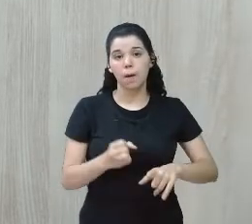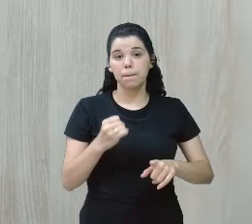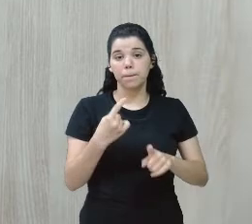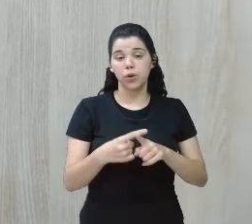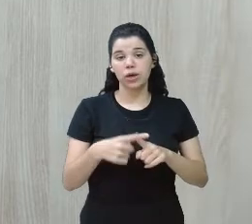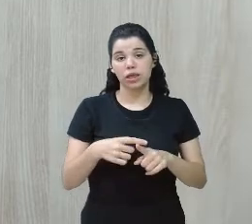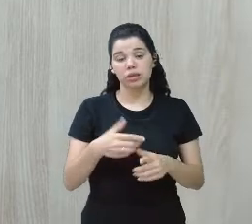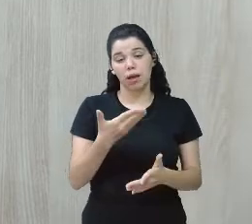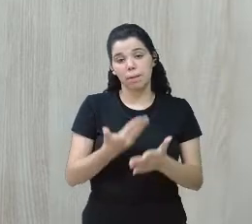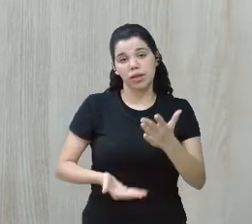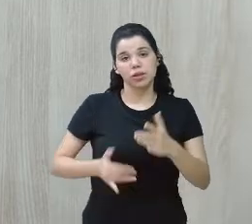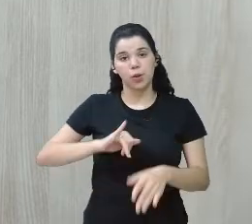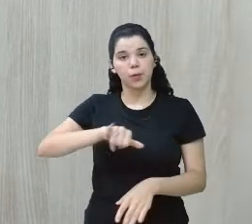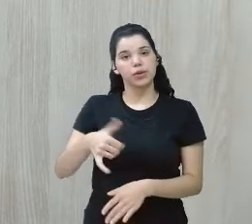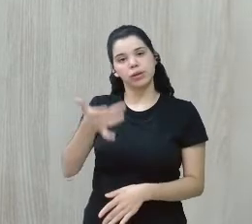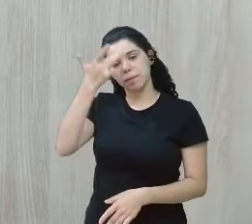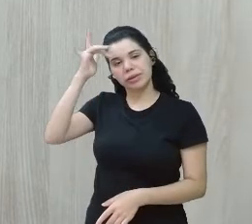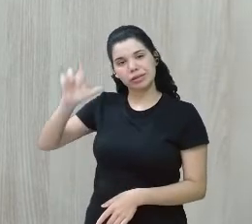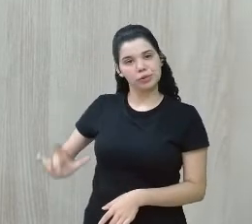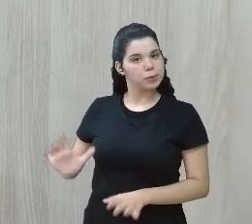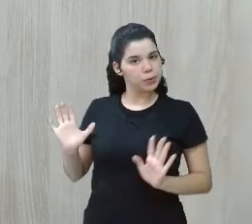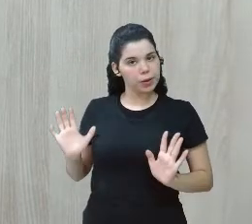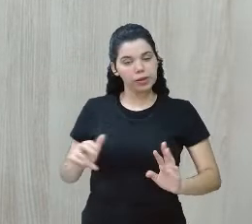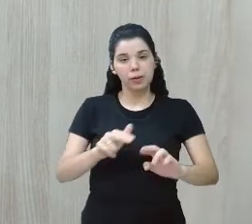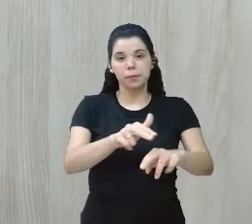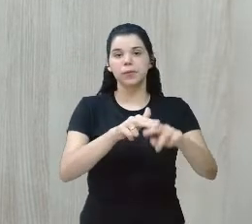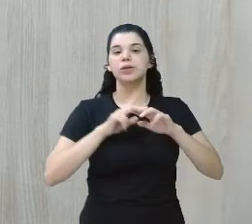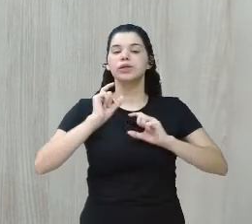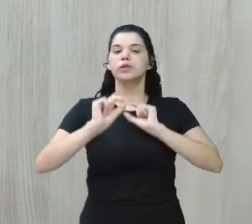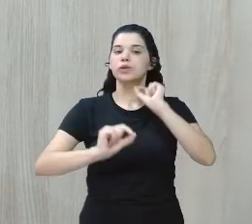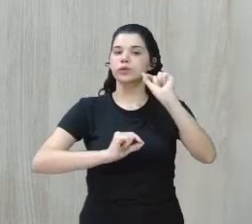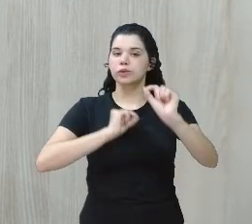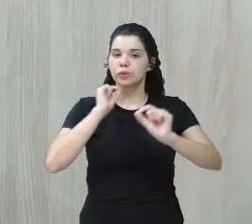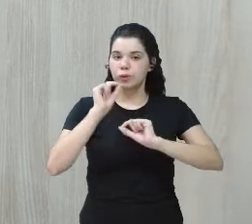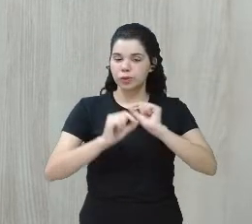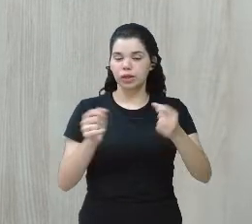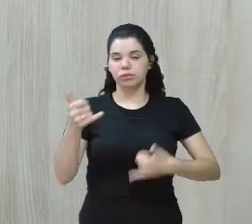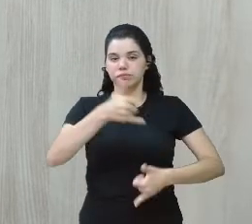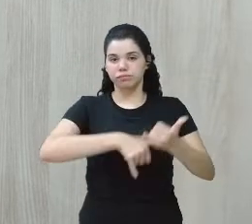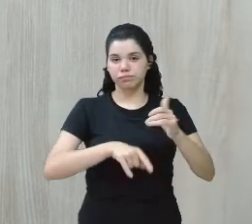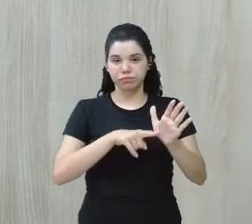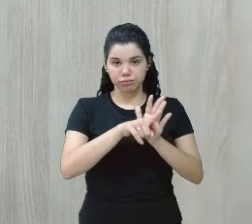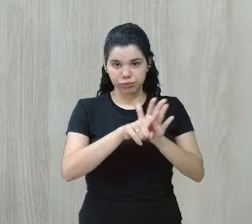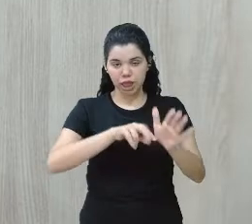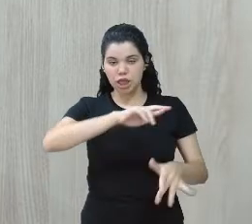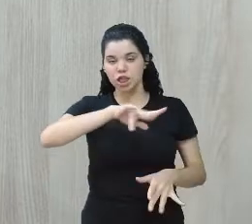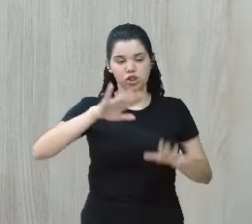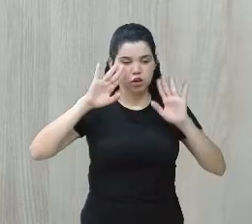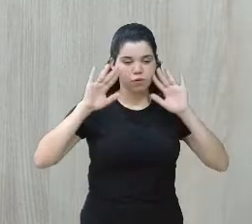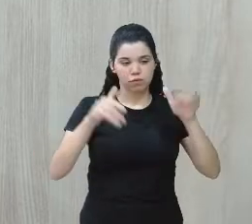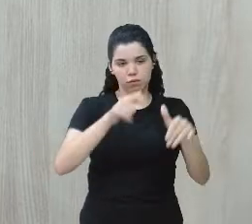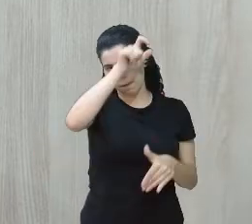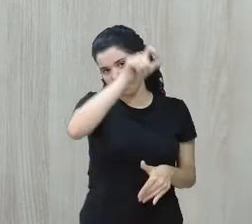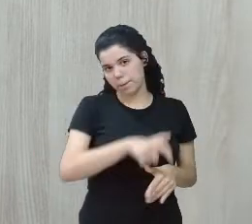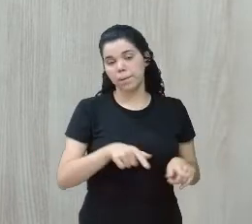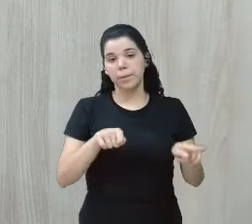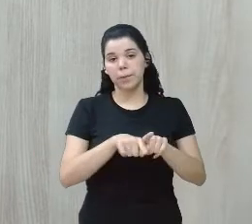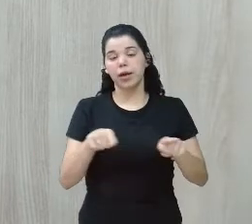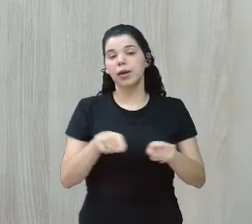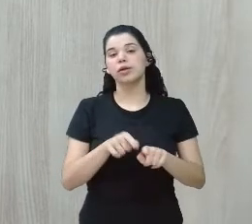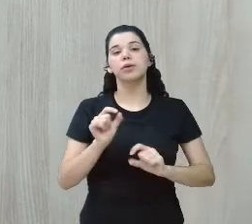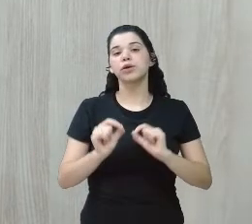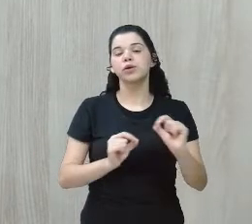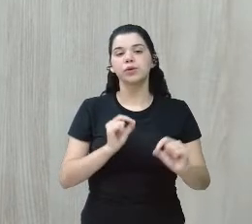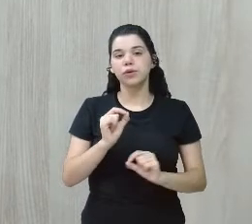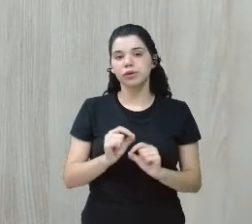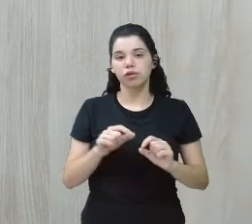oportunidade de uma pessoa. Então, a questão desses exames laboratoriais, não só em relação ao paciente, mas eu estou falando